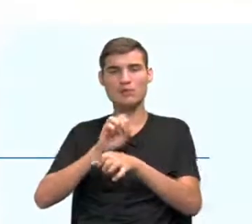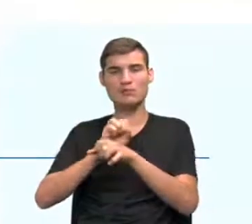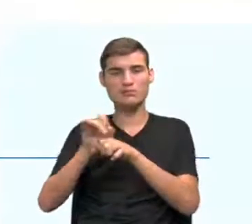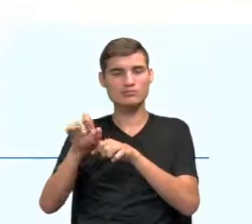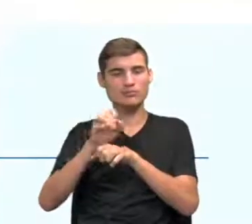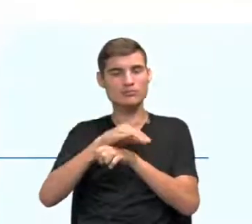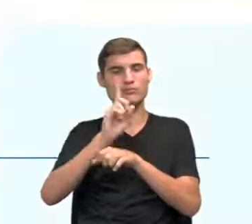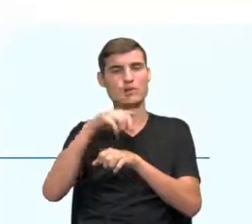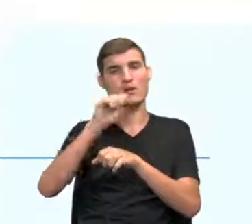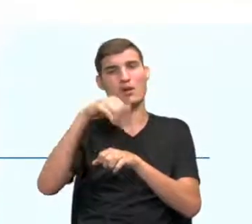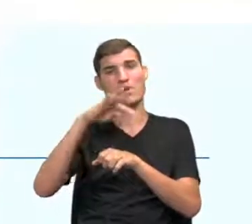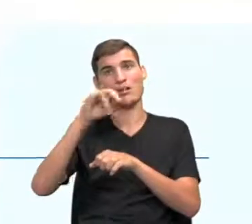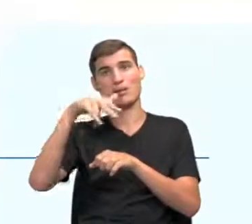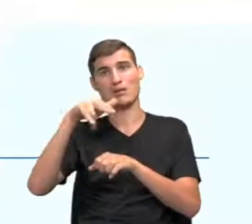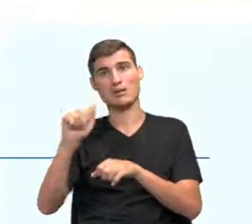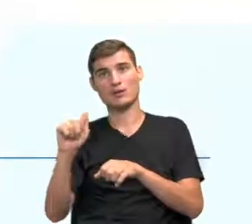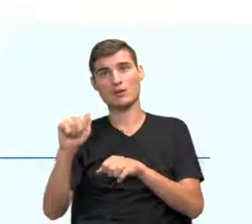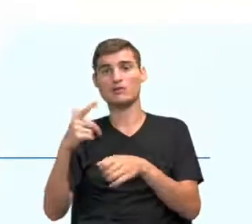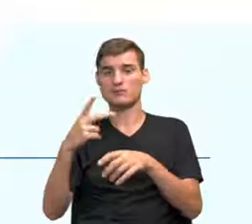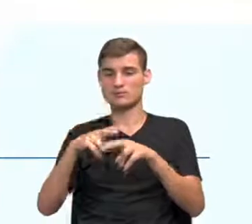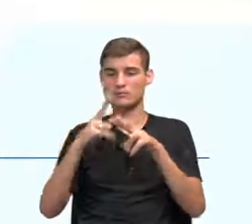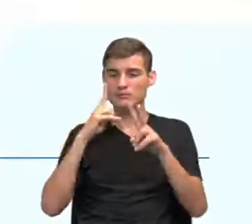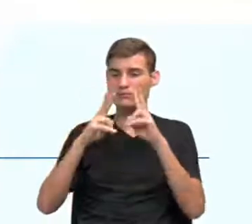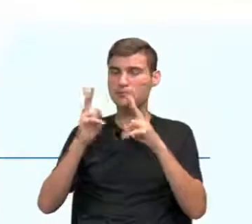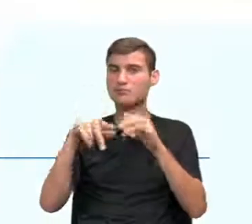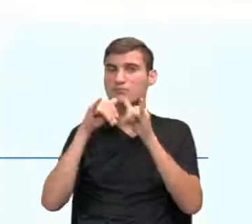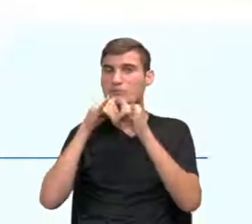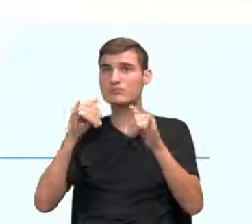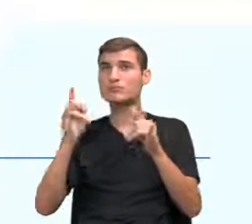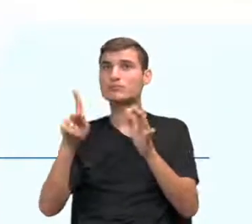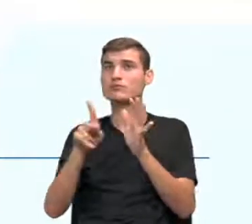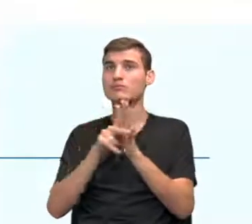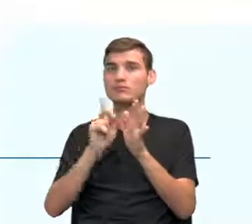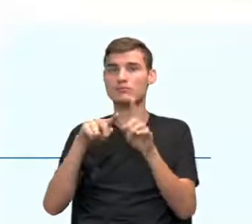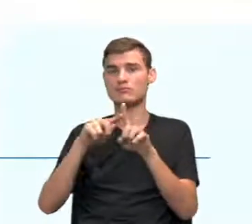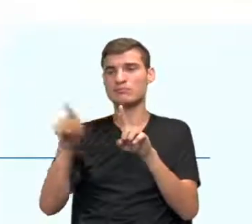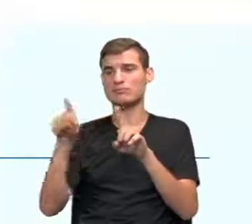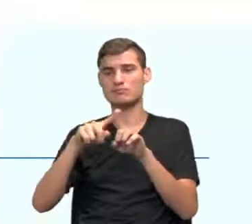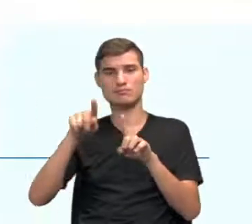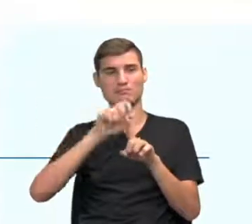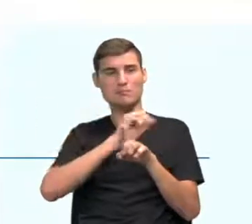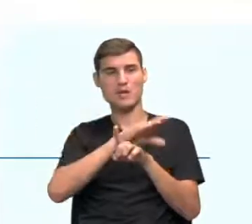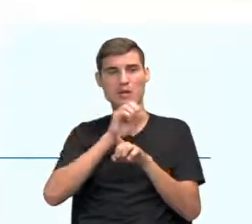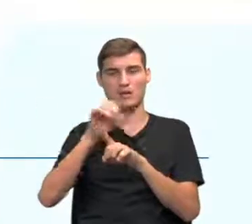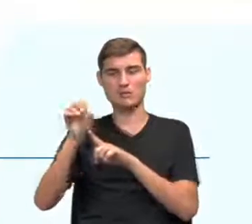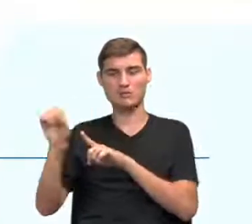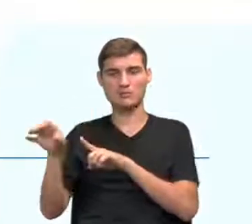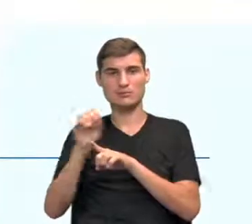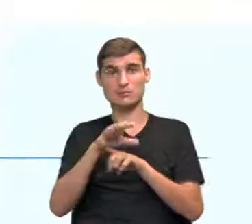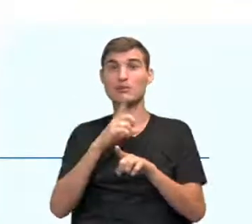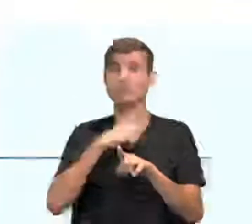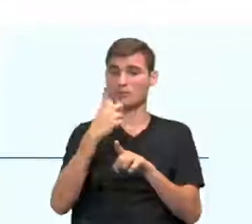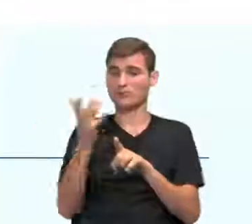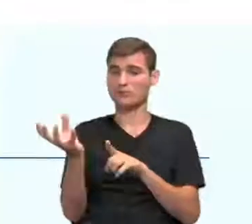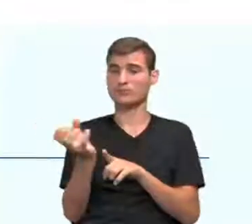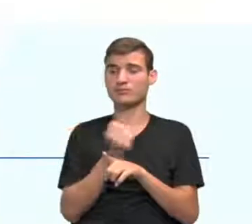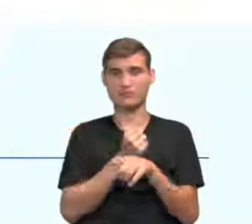da antena. Então o sinal vai ser mandado para lá e depois vai ter um receptor.